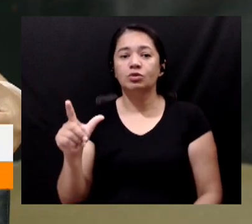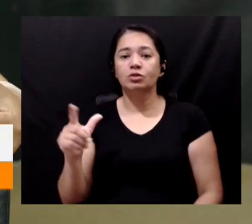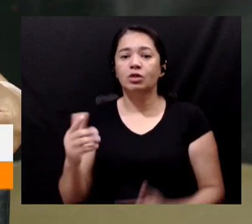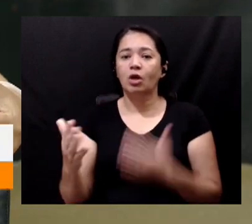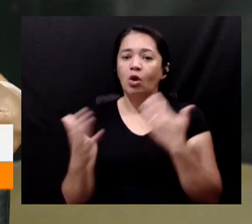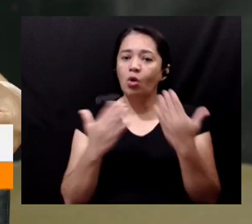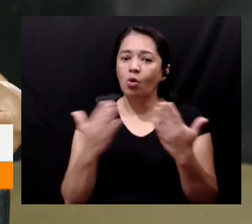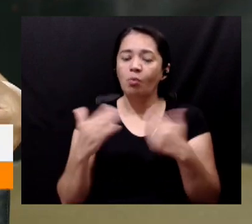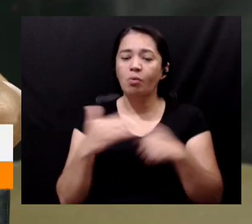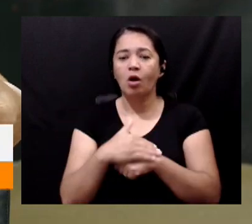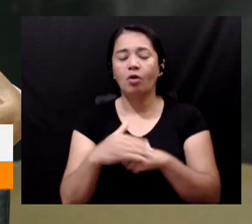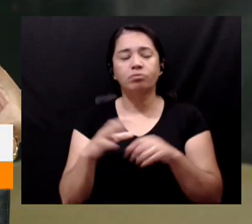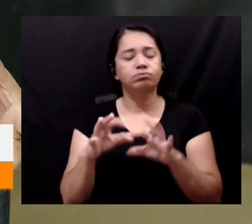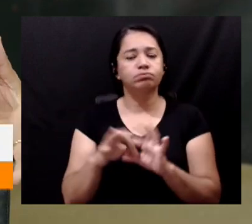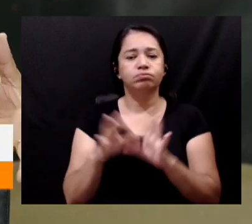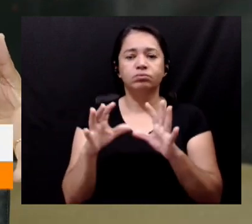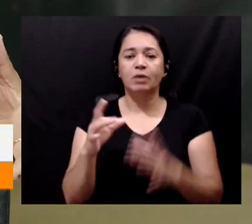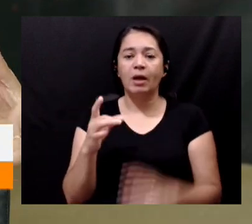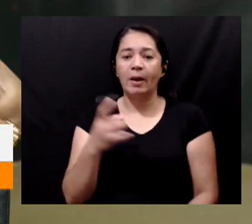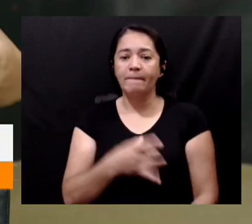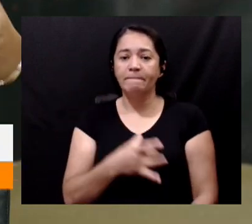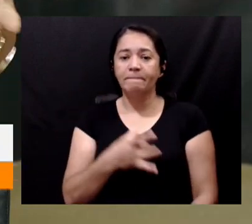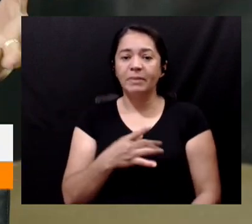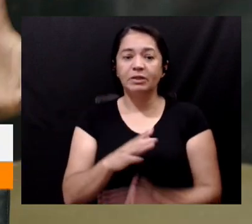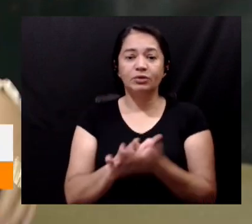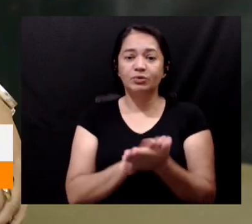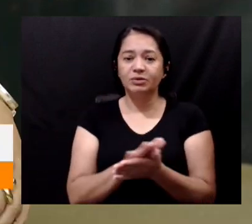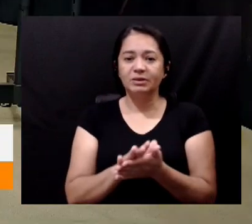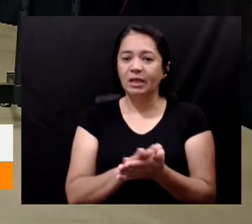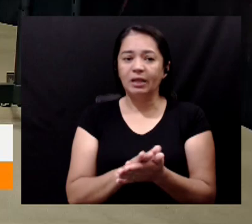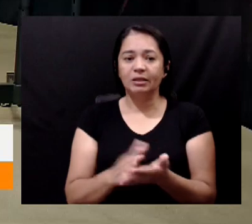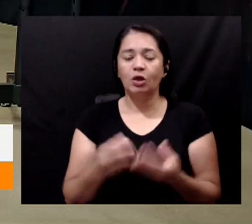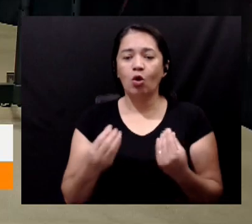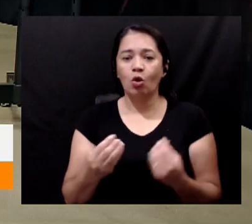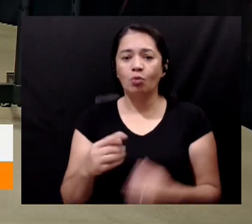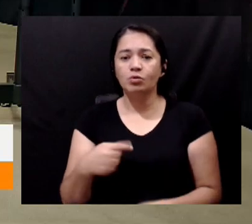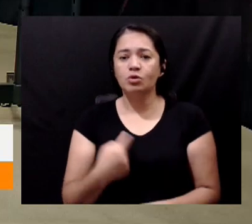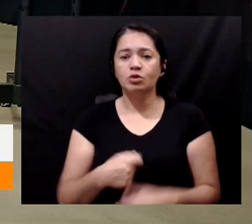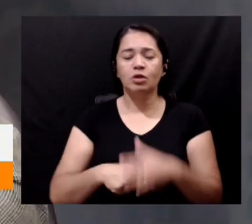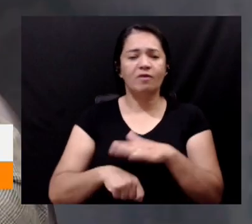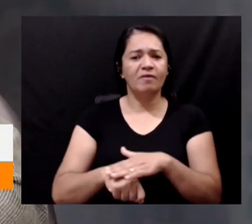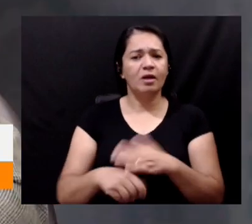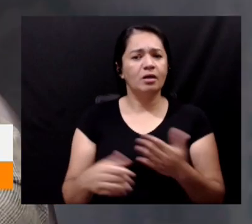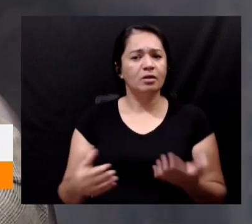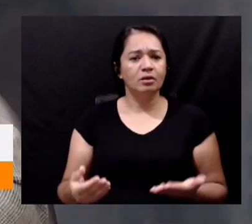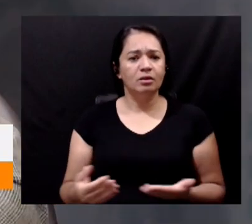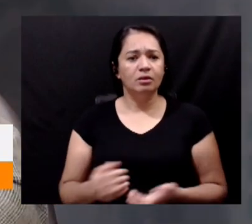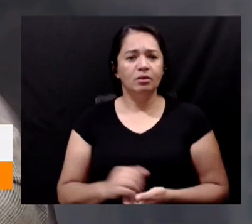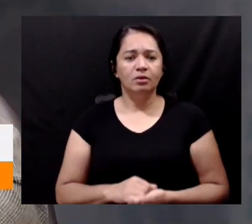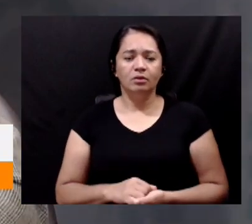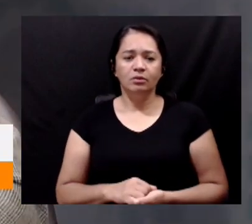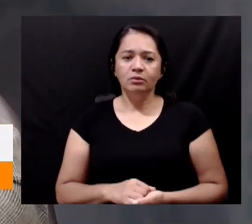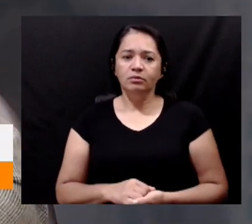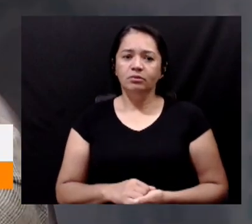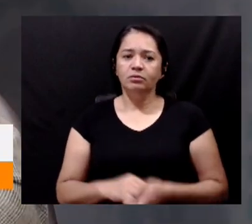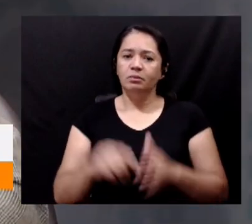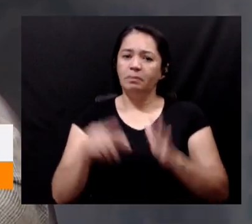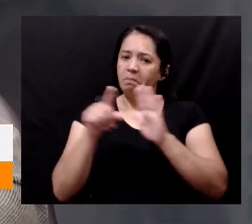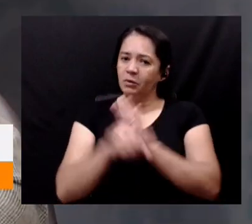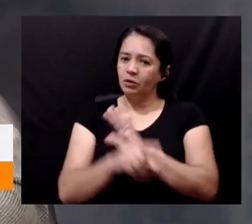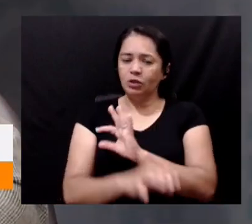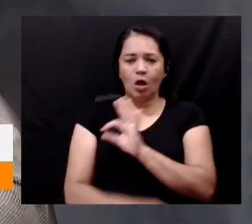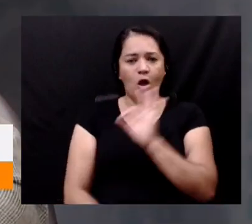aberto, sem medo de repressões, como é que a gente deve fazer isso? Uhum. Muito bem perguntado, e é uma questão